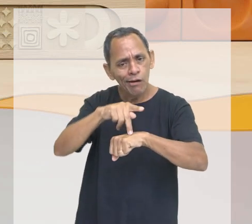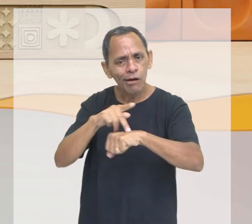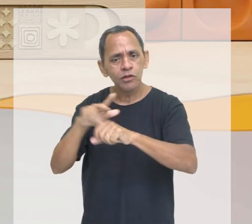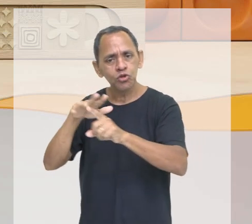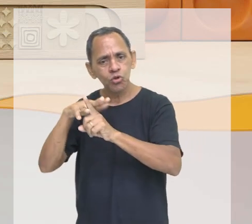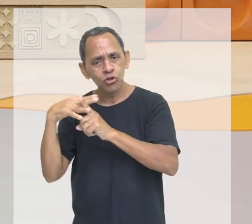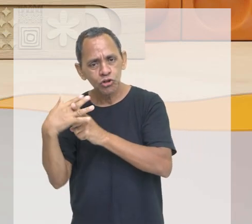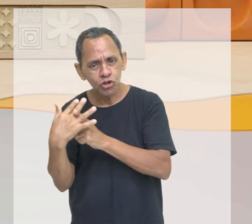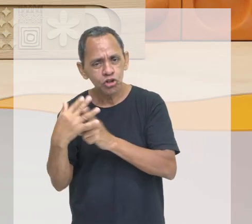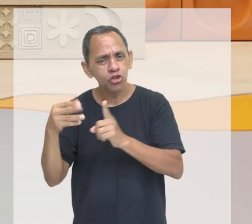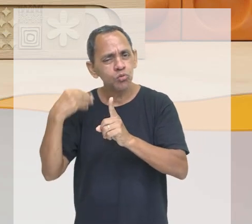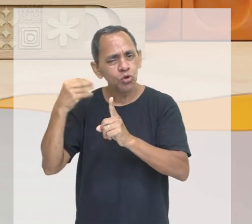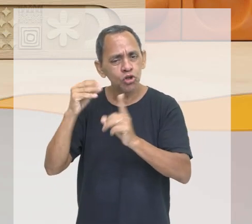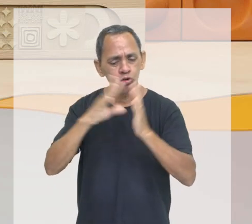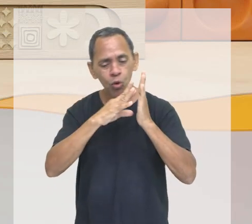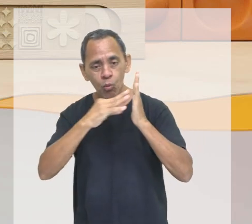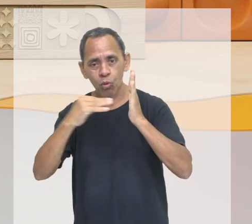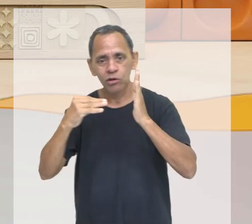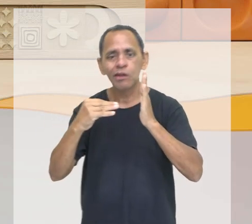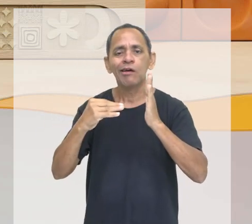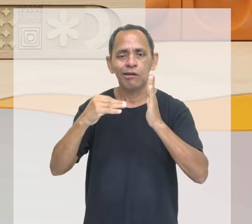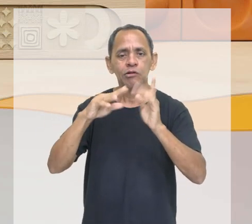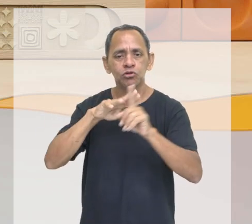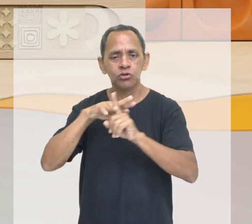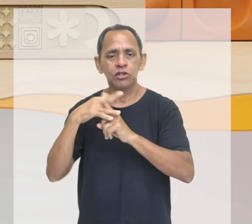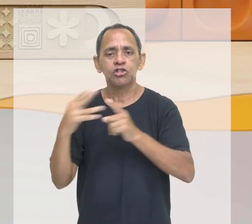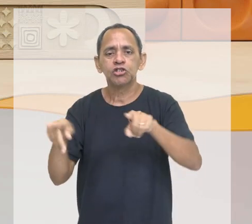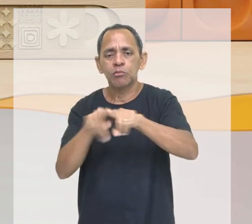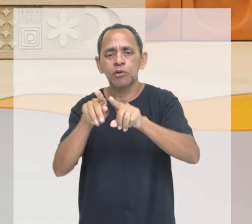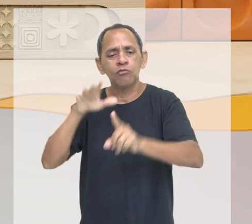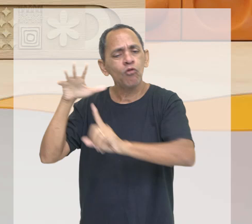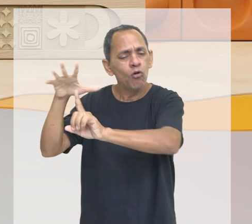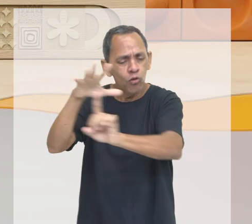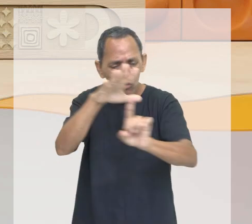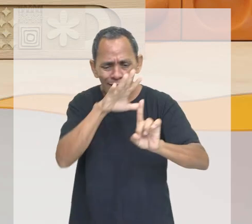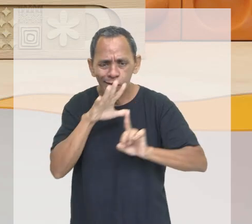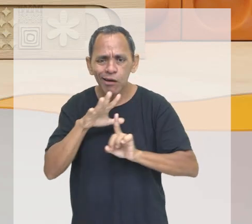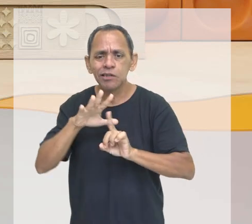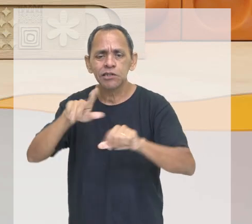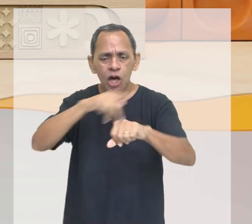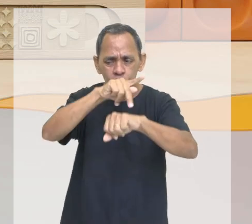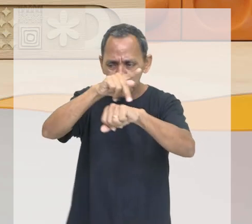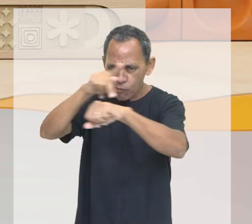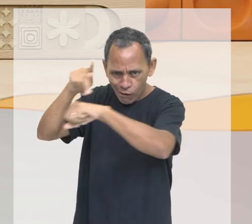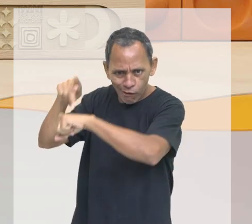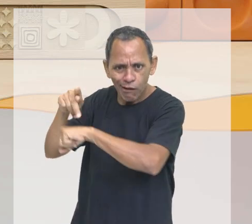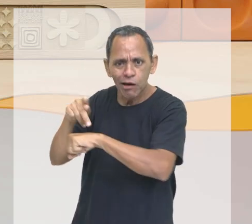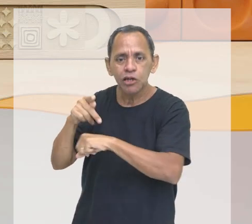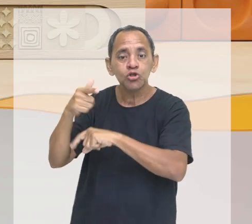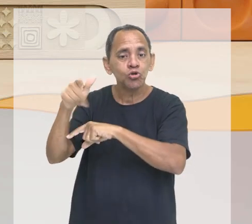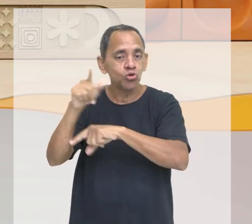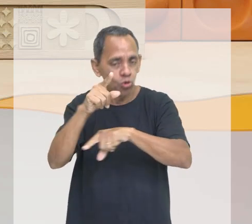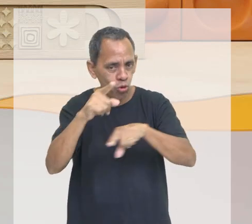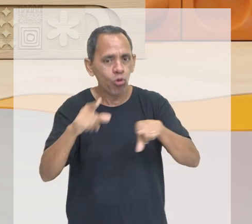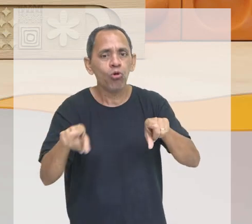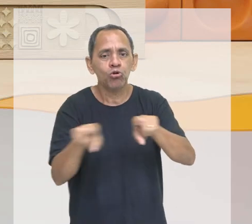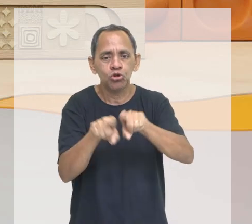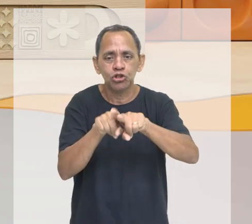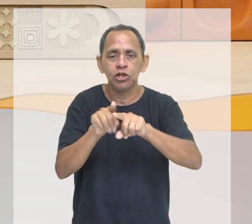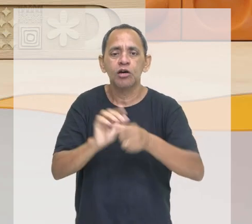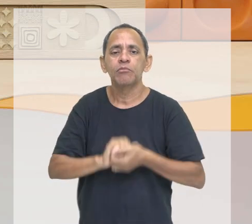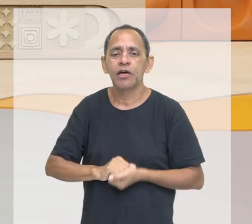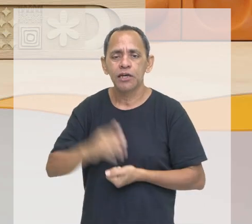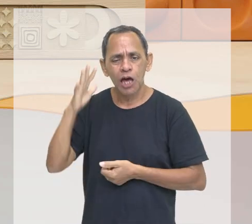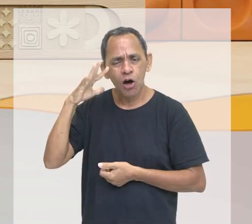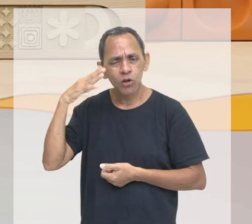experiência socialista, um modelo socialista e vai influenciar todos os acontecimentos, basicamente, ali do